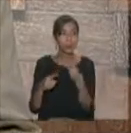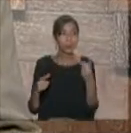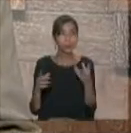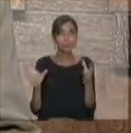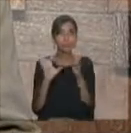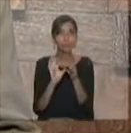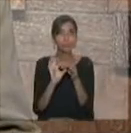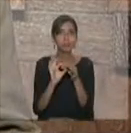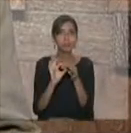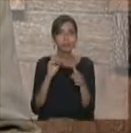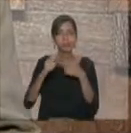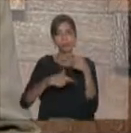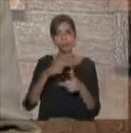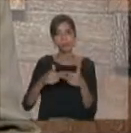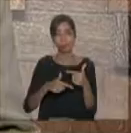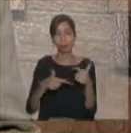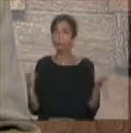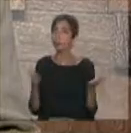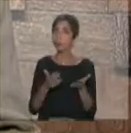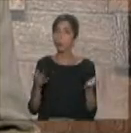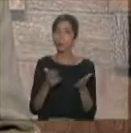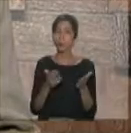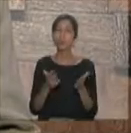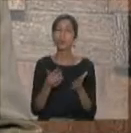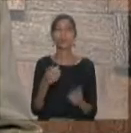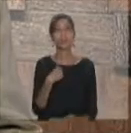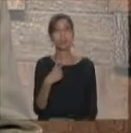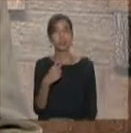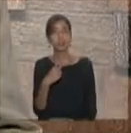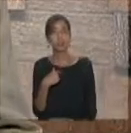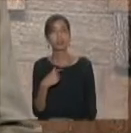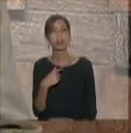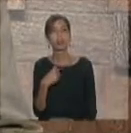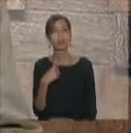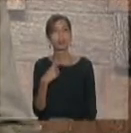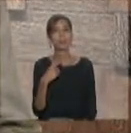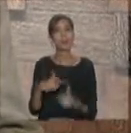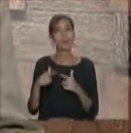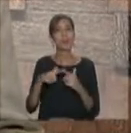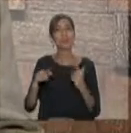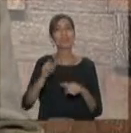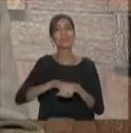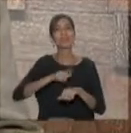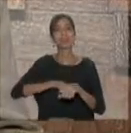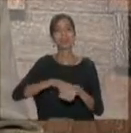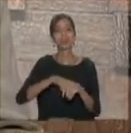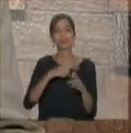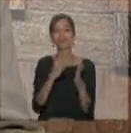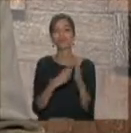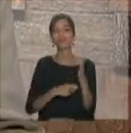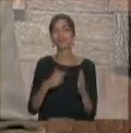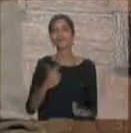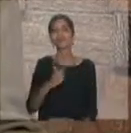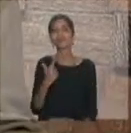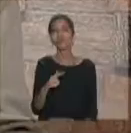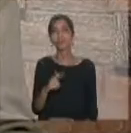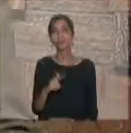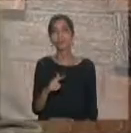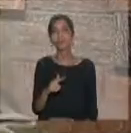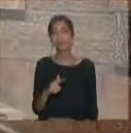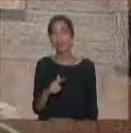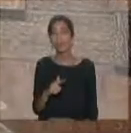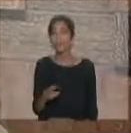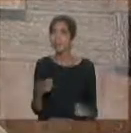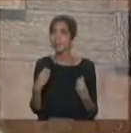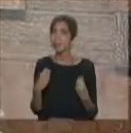verdade. Eu não sei. Hoje eu tenho problemas com tempo para escrever. E eu digo, que